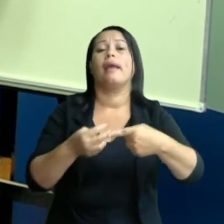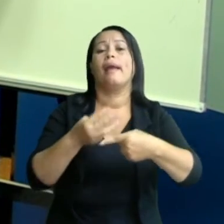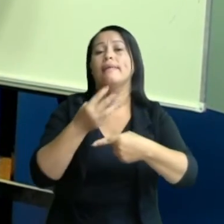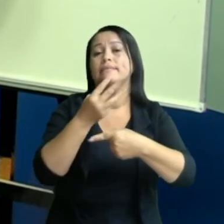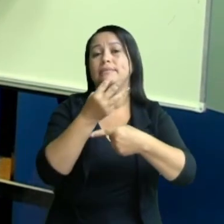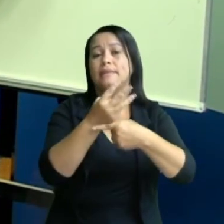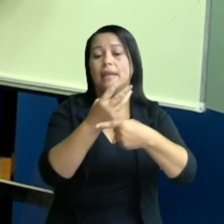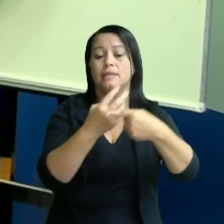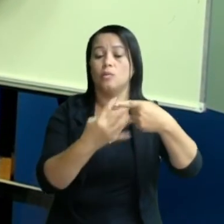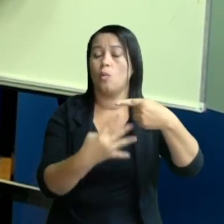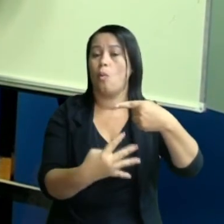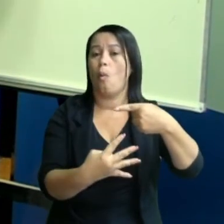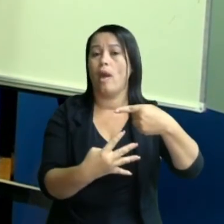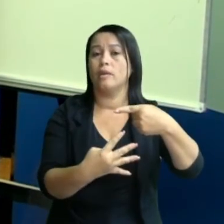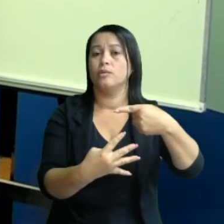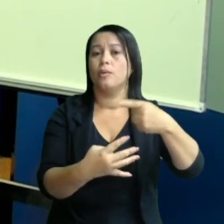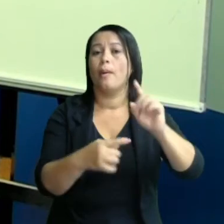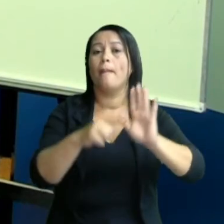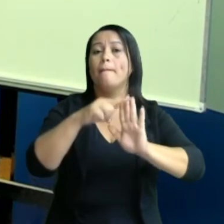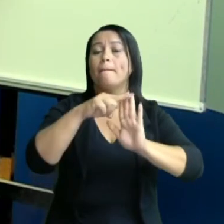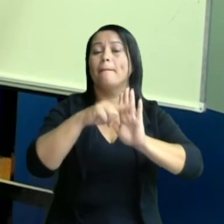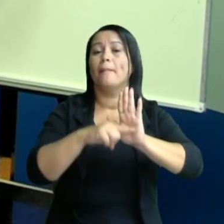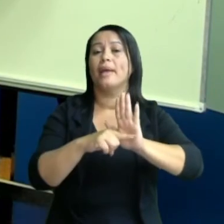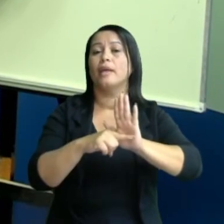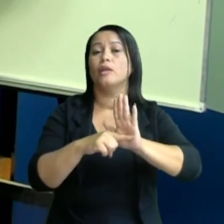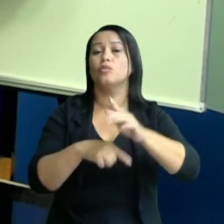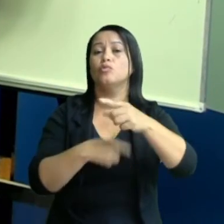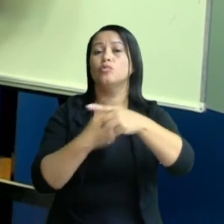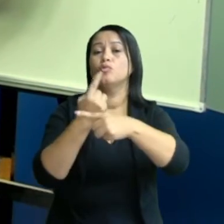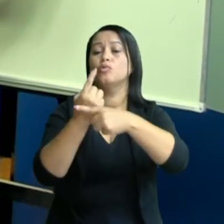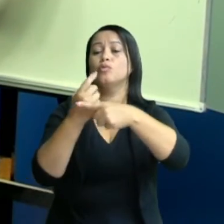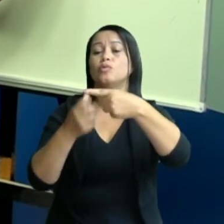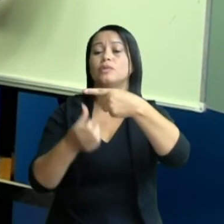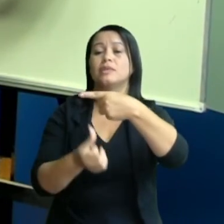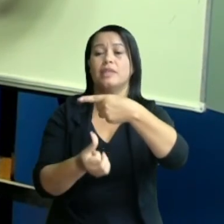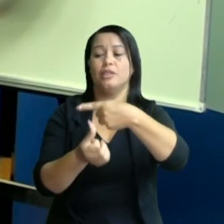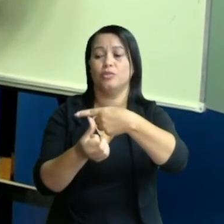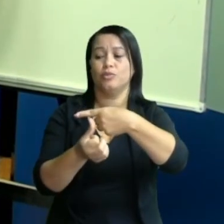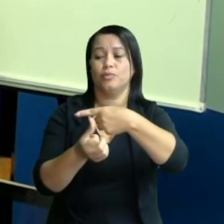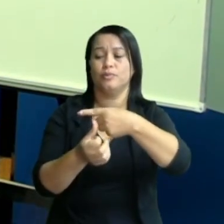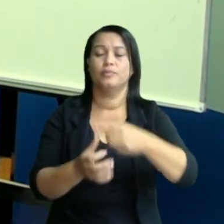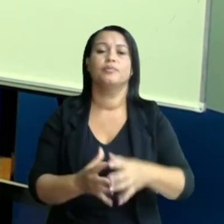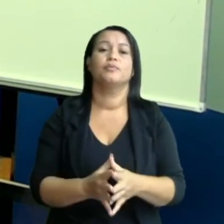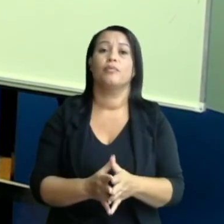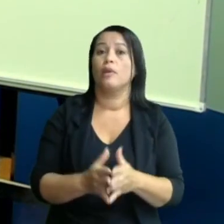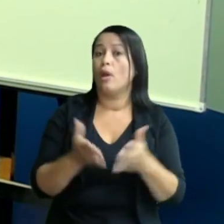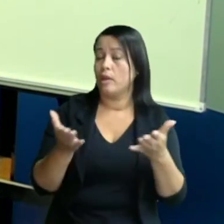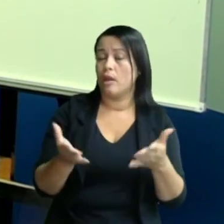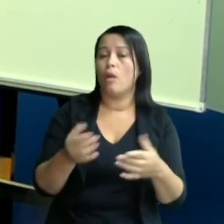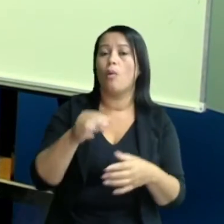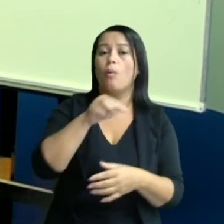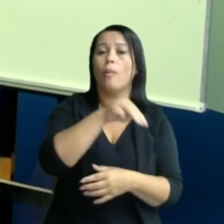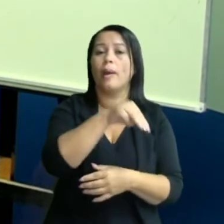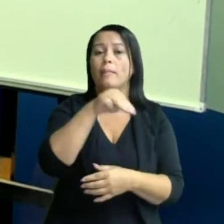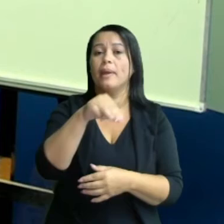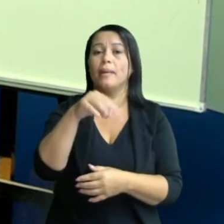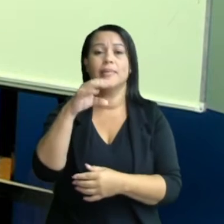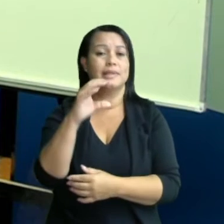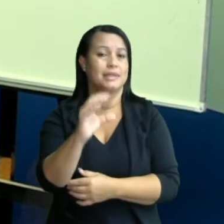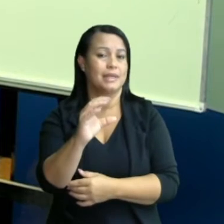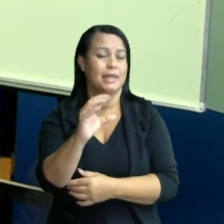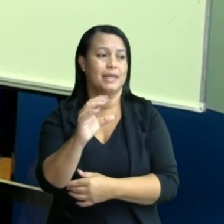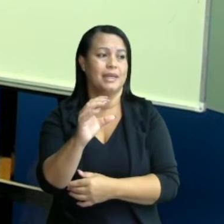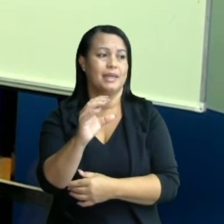3 quartos menos 1/6. Então, MMC de